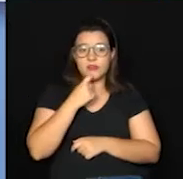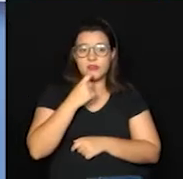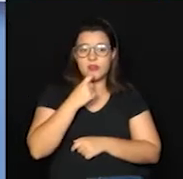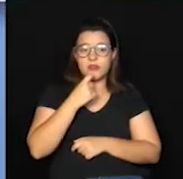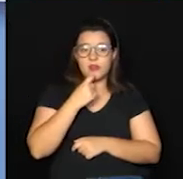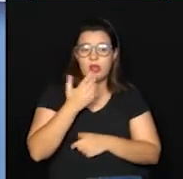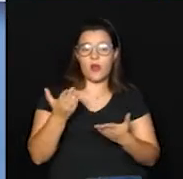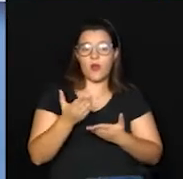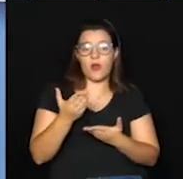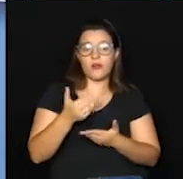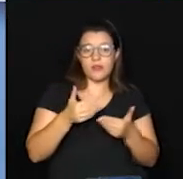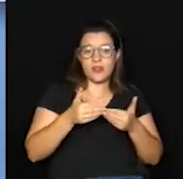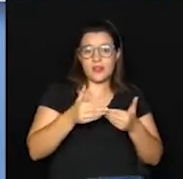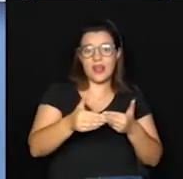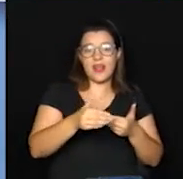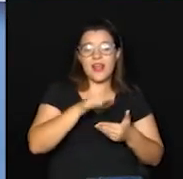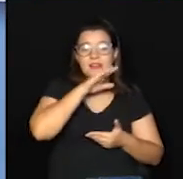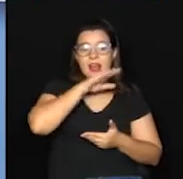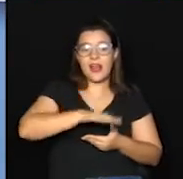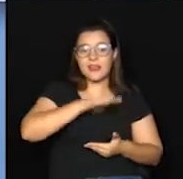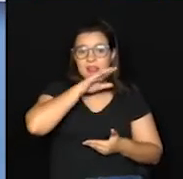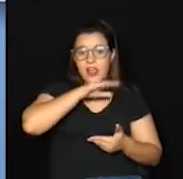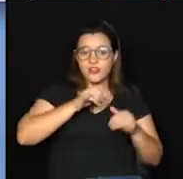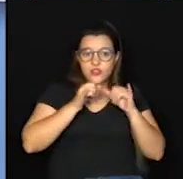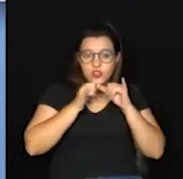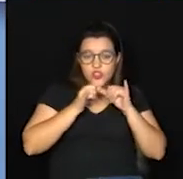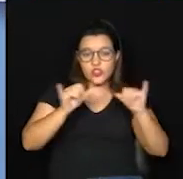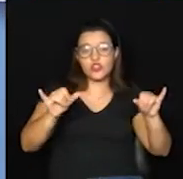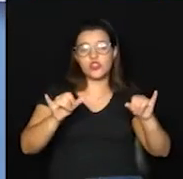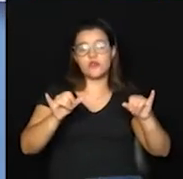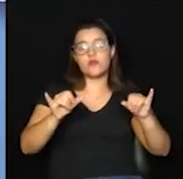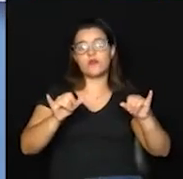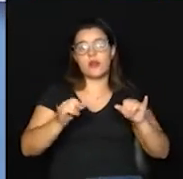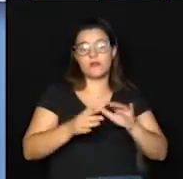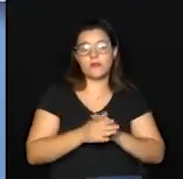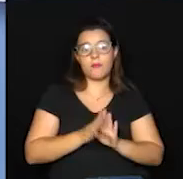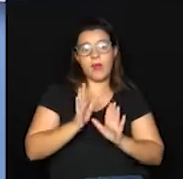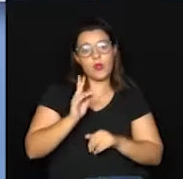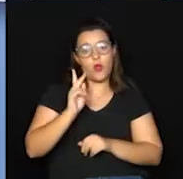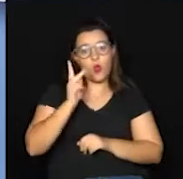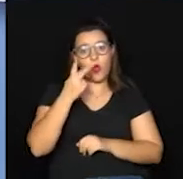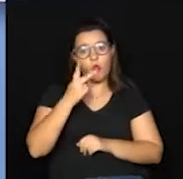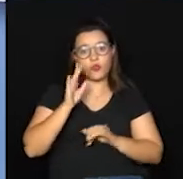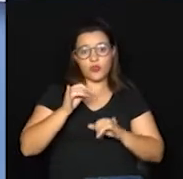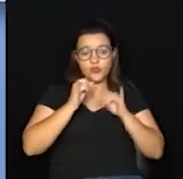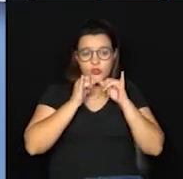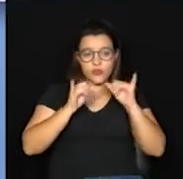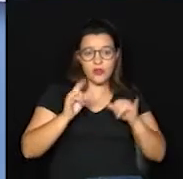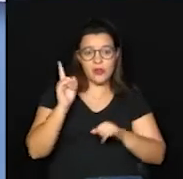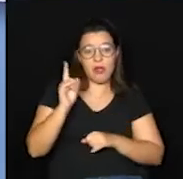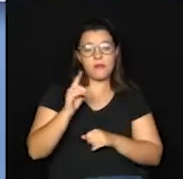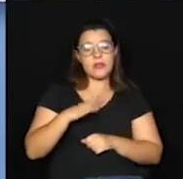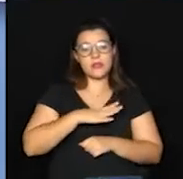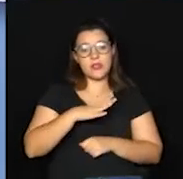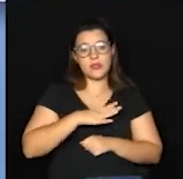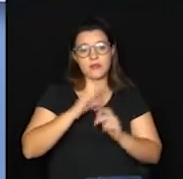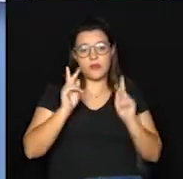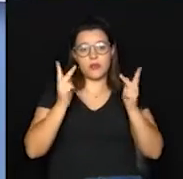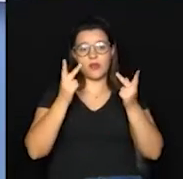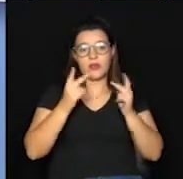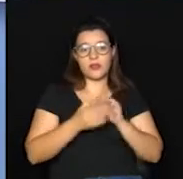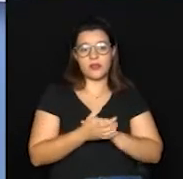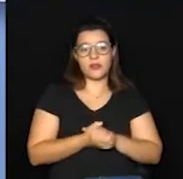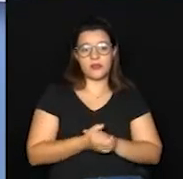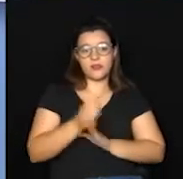será divulgado o balanço da vacinação na nossa cidade. Mas Hortolândia já divulgou que naquela cidade,